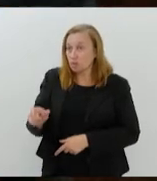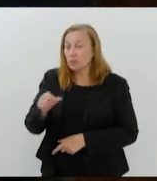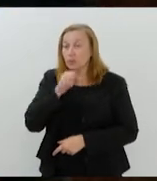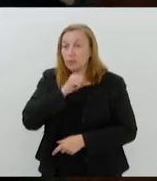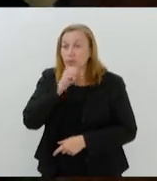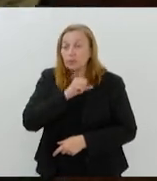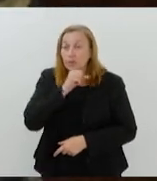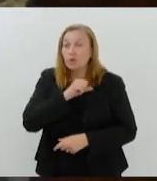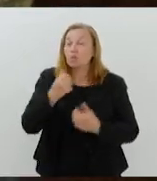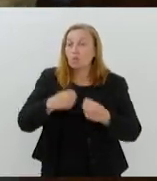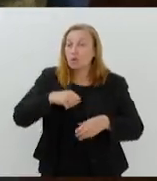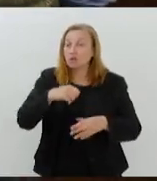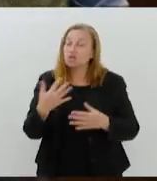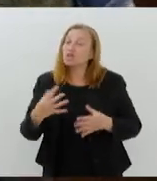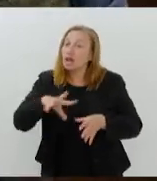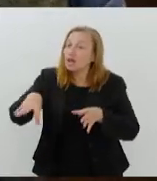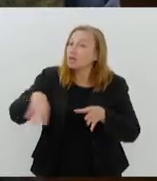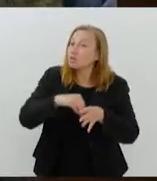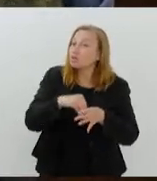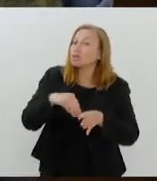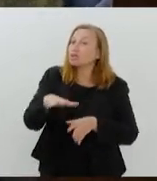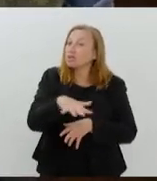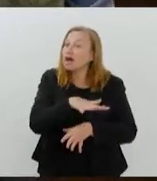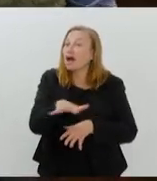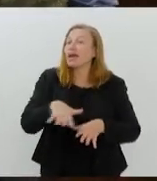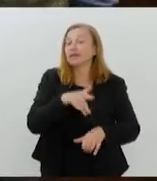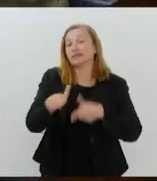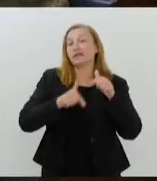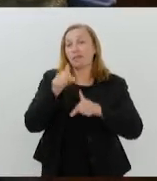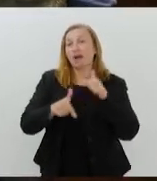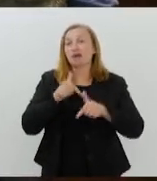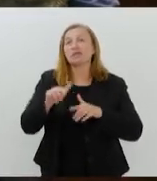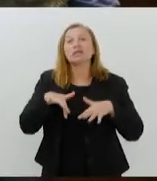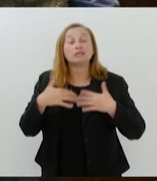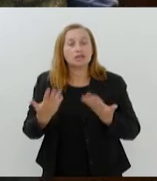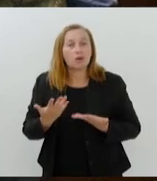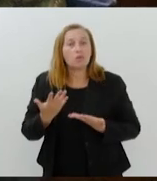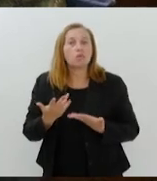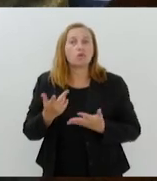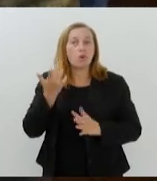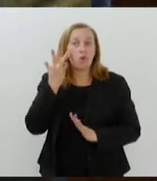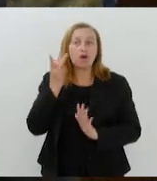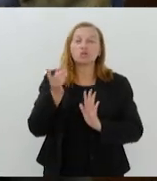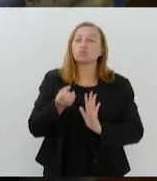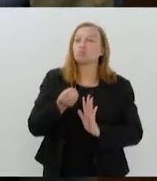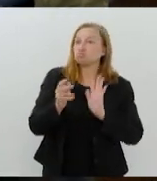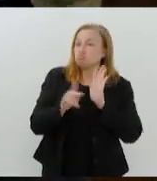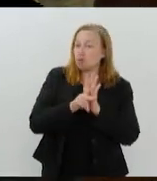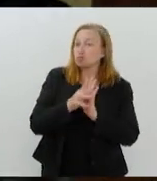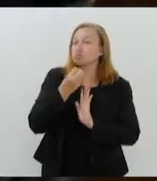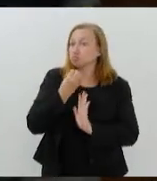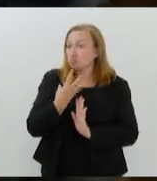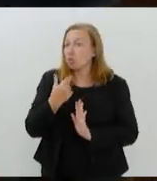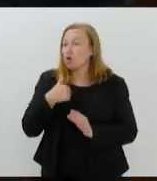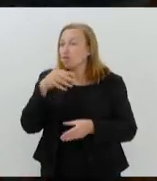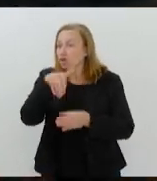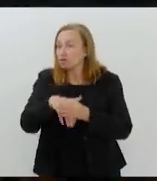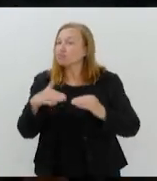fartamente inseridos no mercado de trabalho. Então, eu acho o projeto oportuno, estou